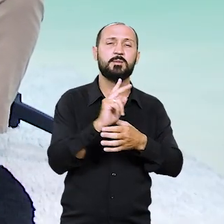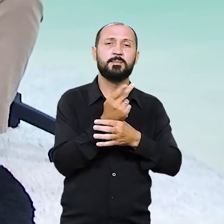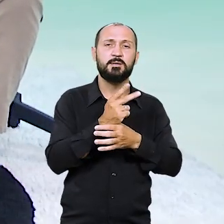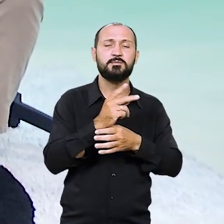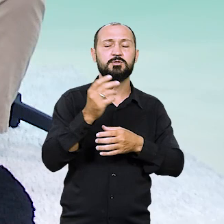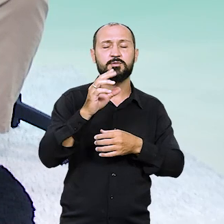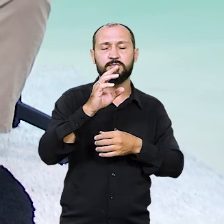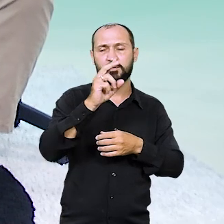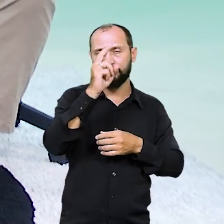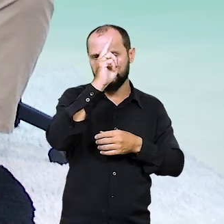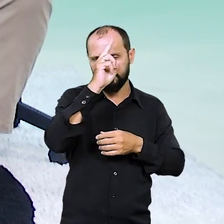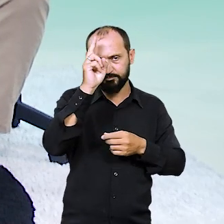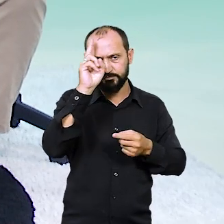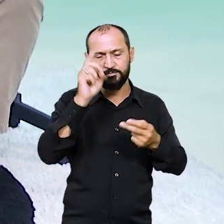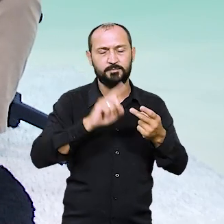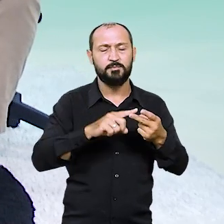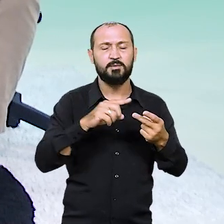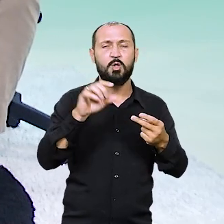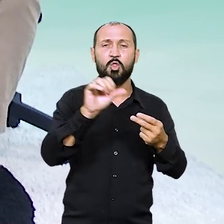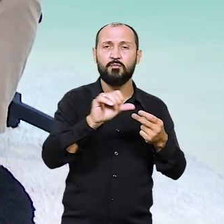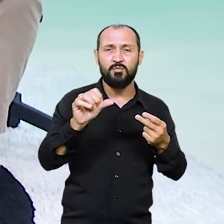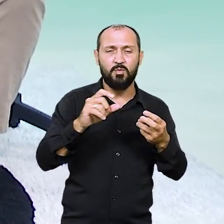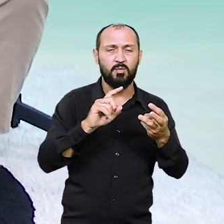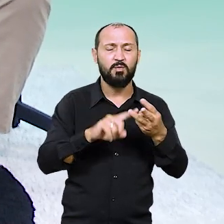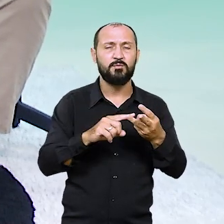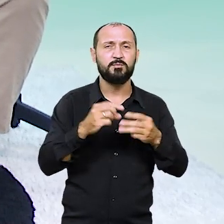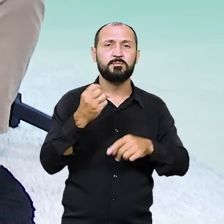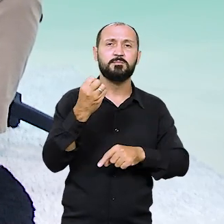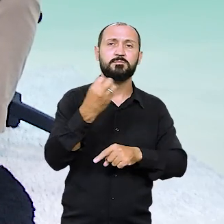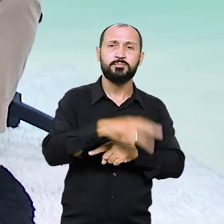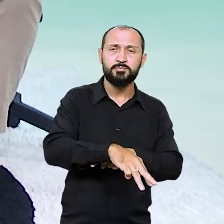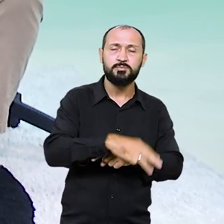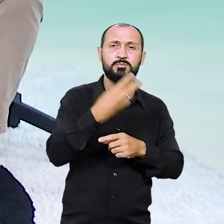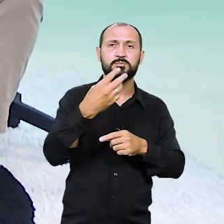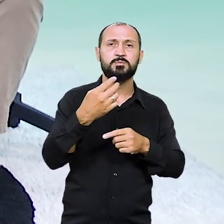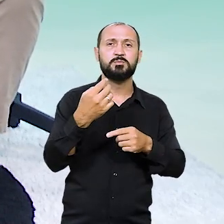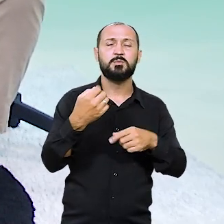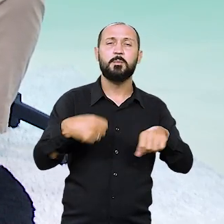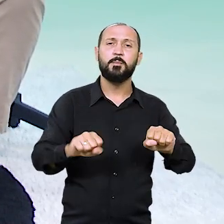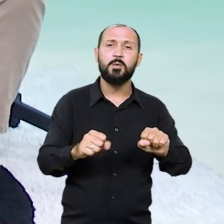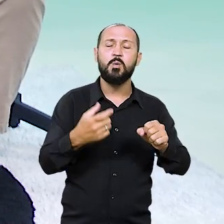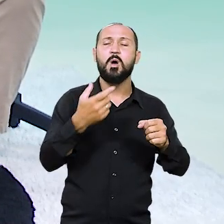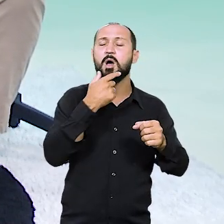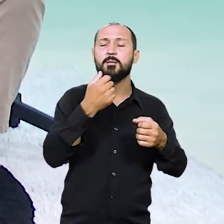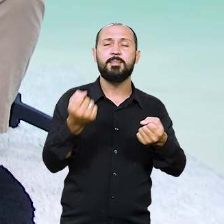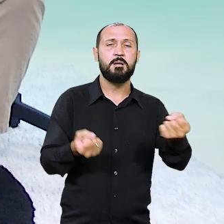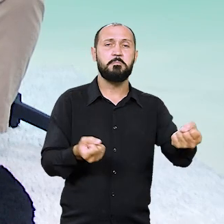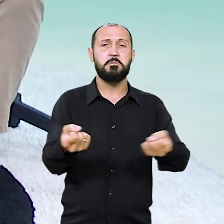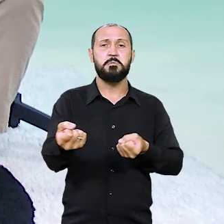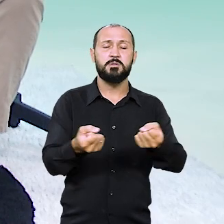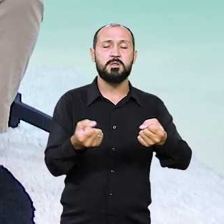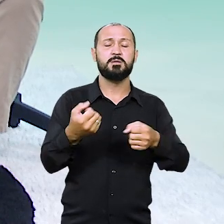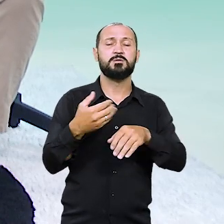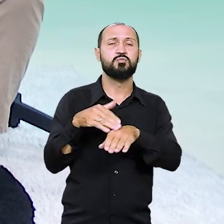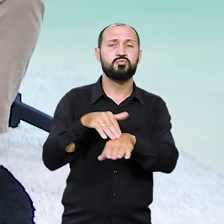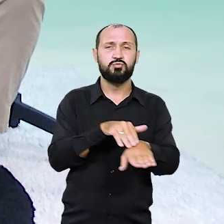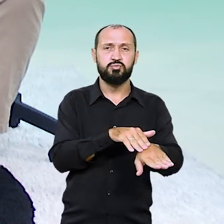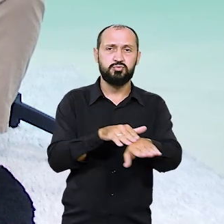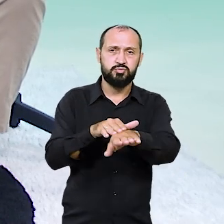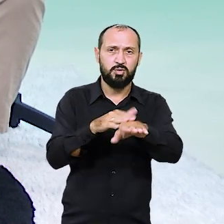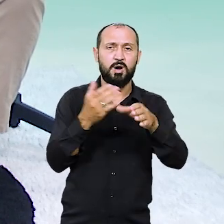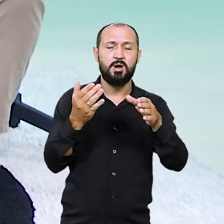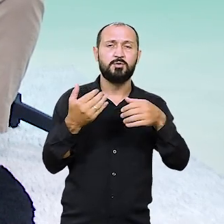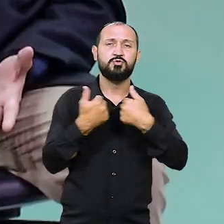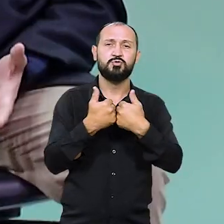trabalhador que usa CNH para o seu trabalho, como um motorista de aplicativo, né, de Uber 99, ou um motorista, um taxista, um